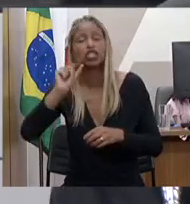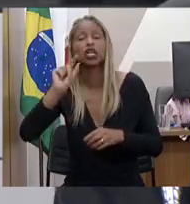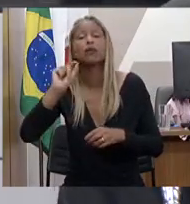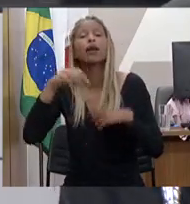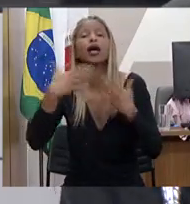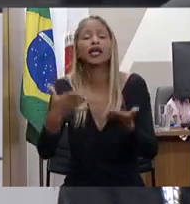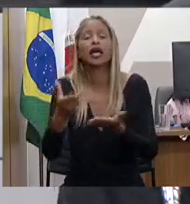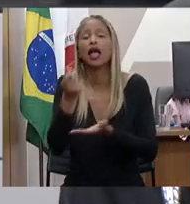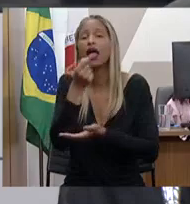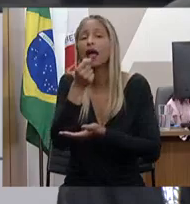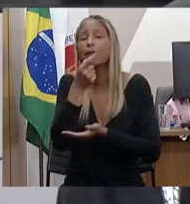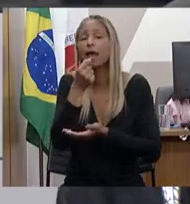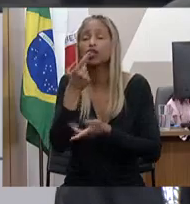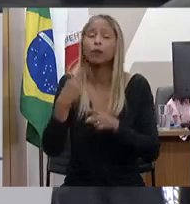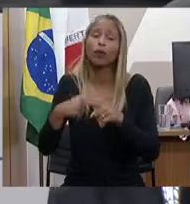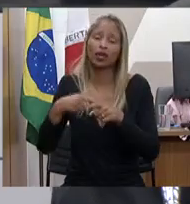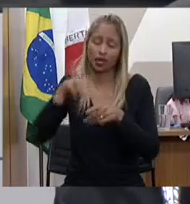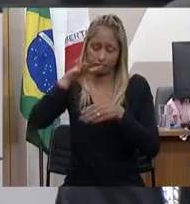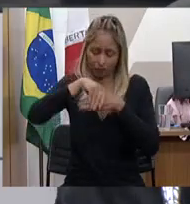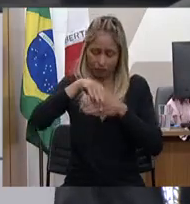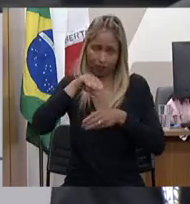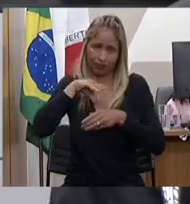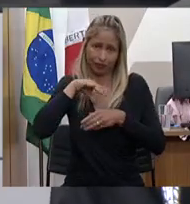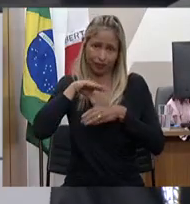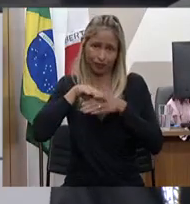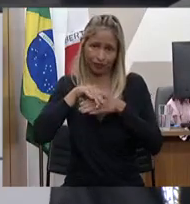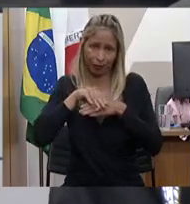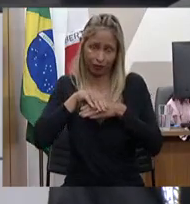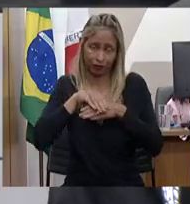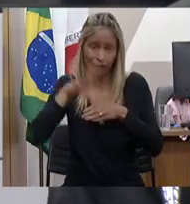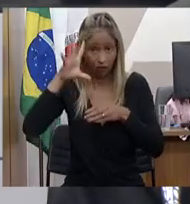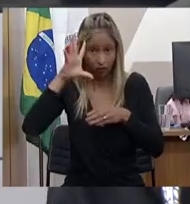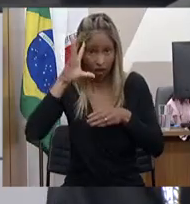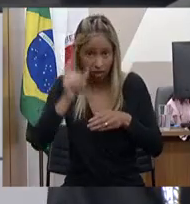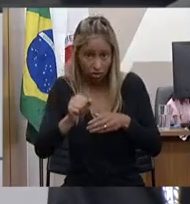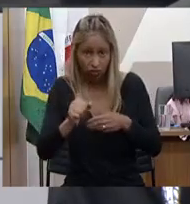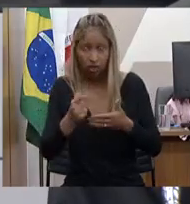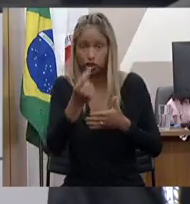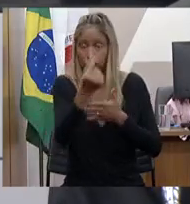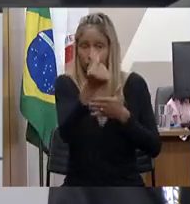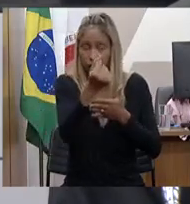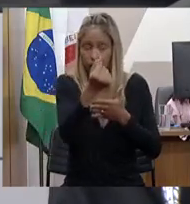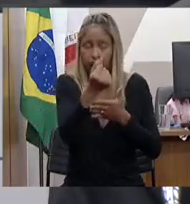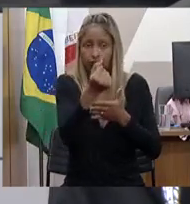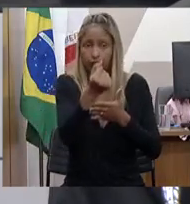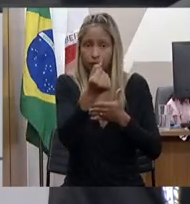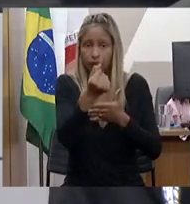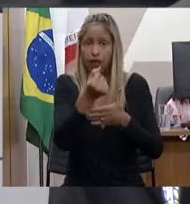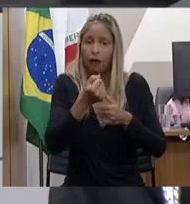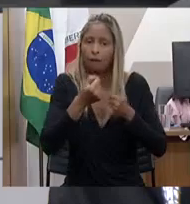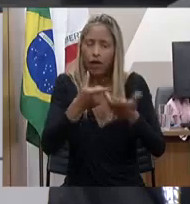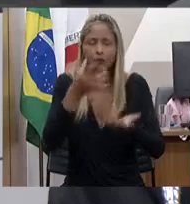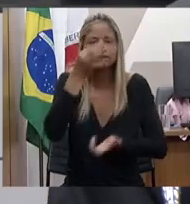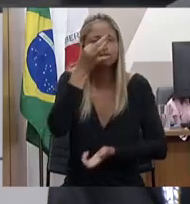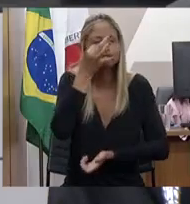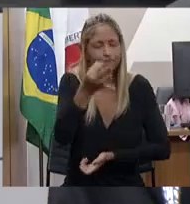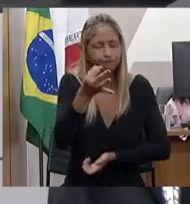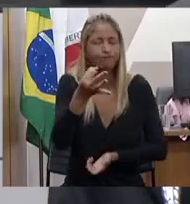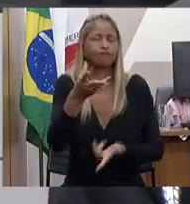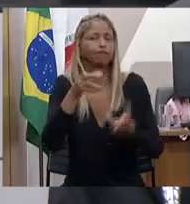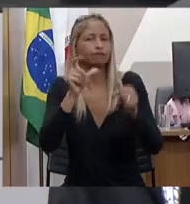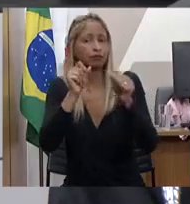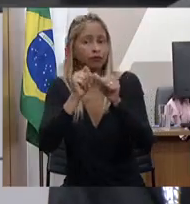que você tá adoecido então não vai resolver nossa vida esse processo só do dinheiro então é para trazer um alerta aqui para a gente poder